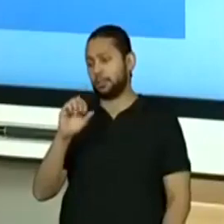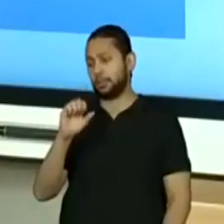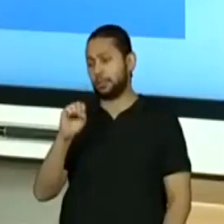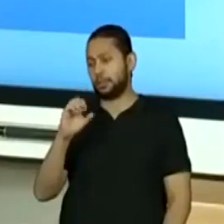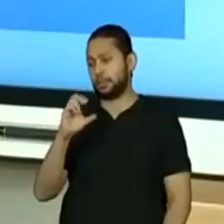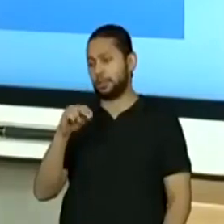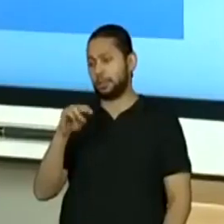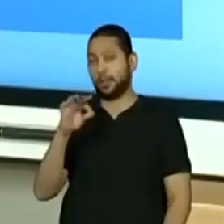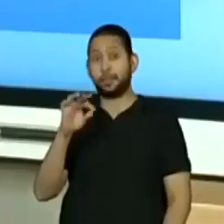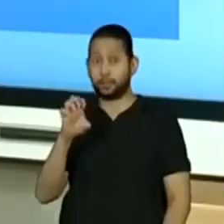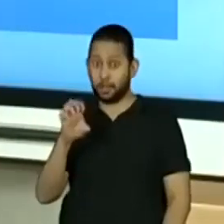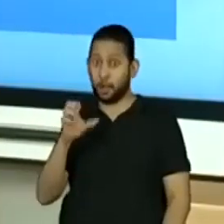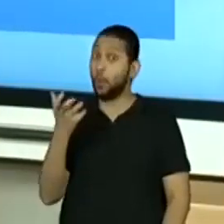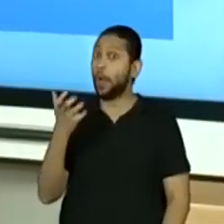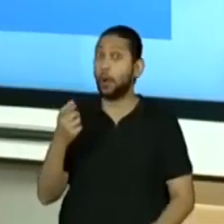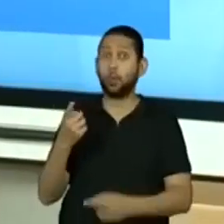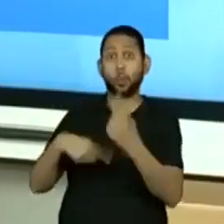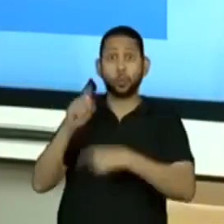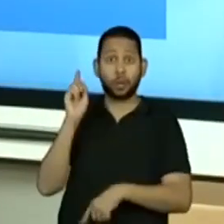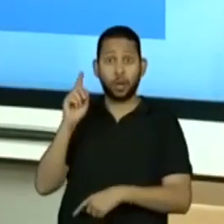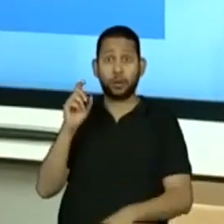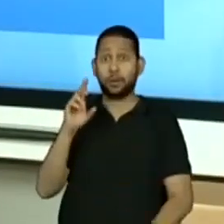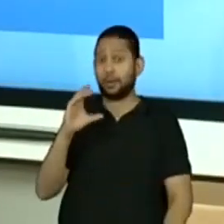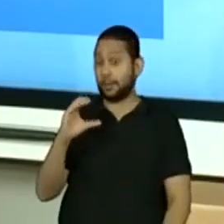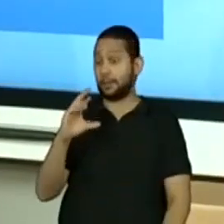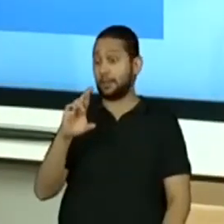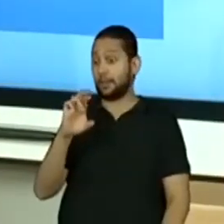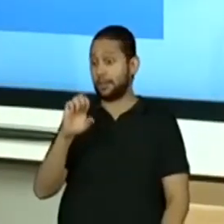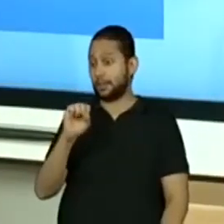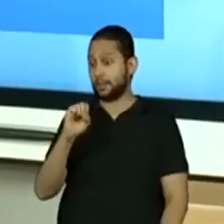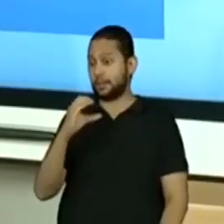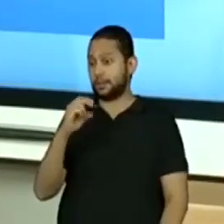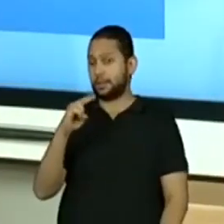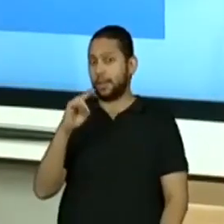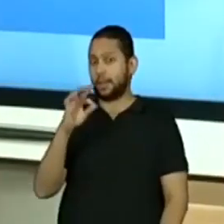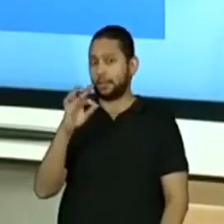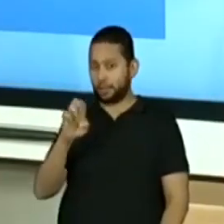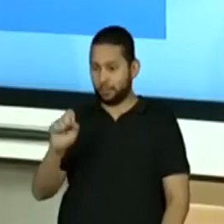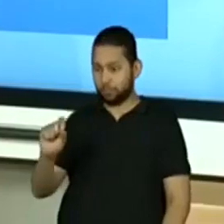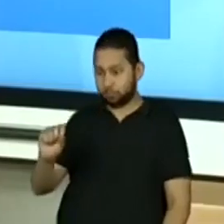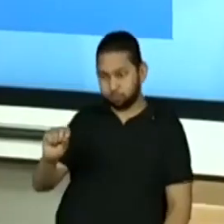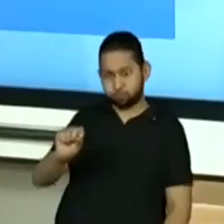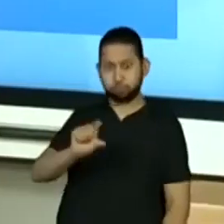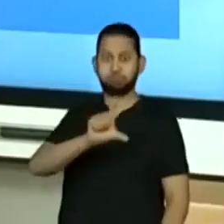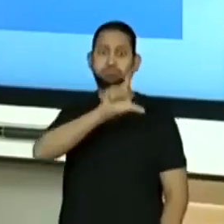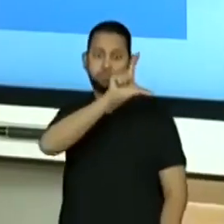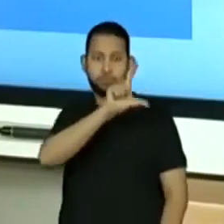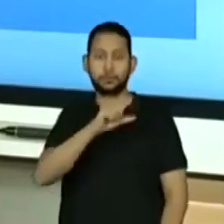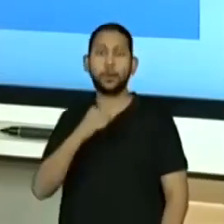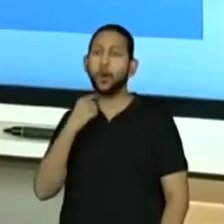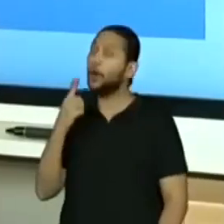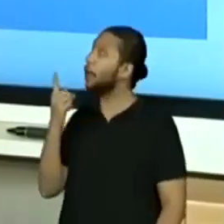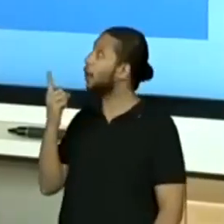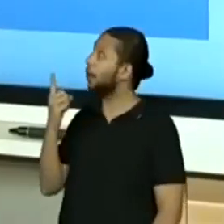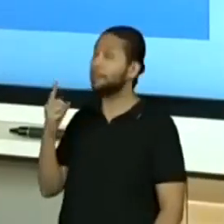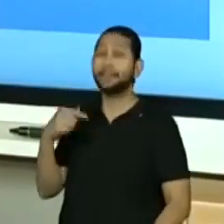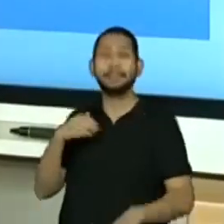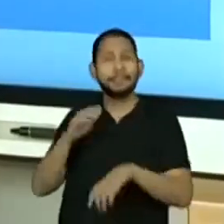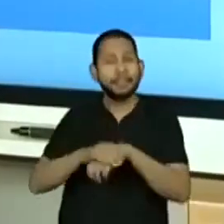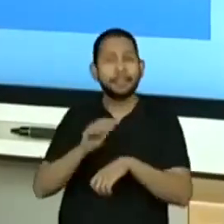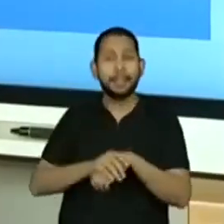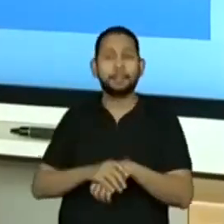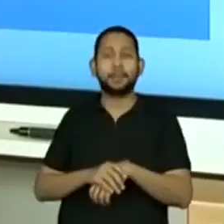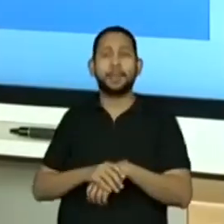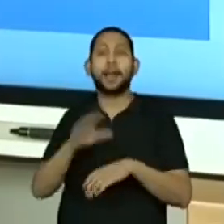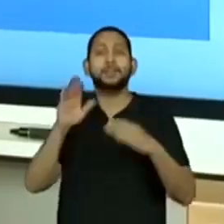deve ter percebido é que nós temos a escrita, muitas vezes, e geralmente em textos de revistas,